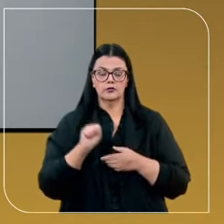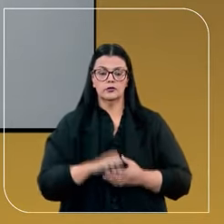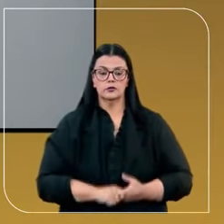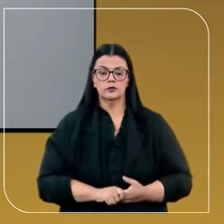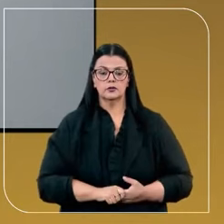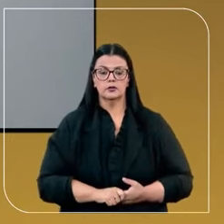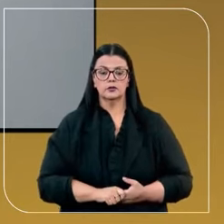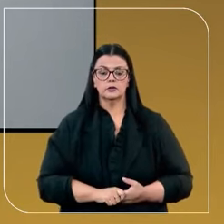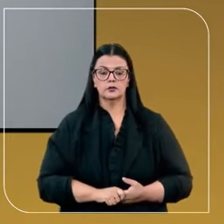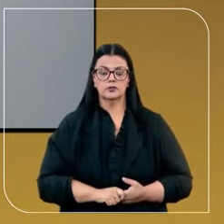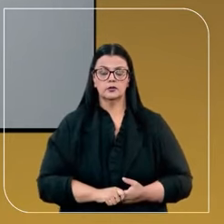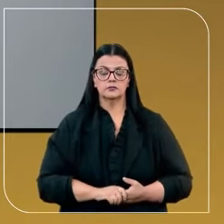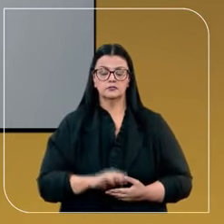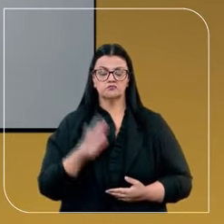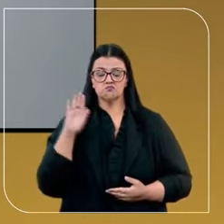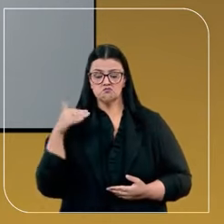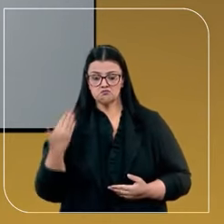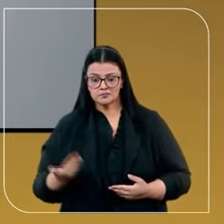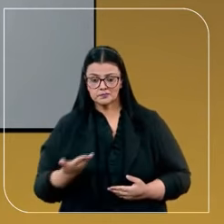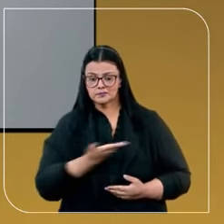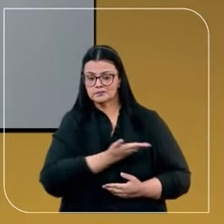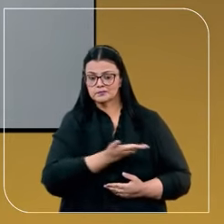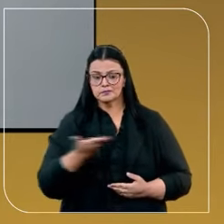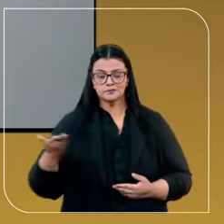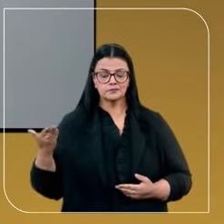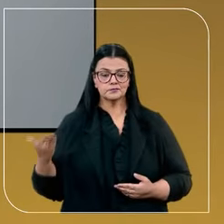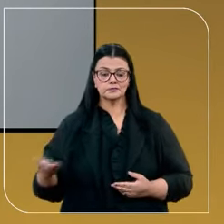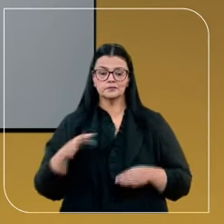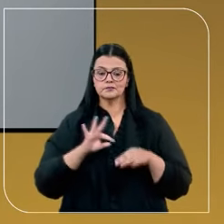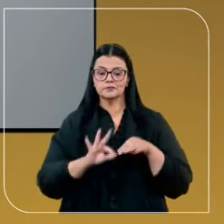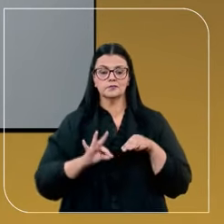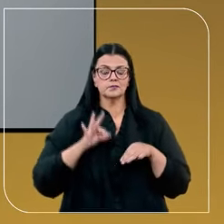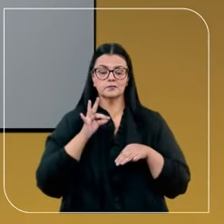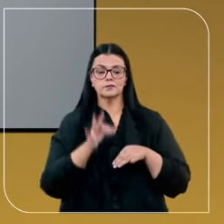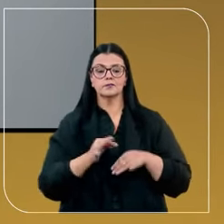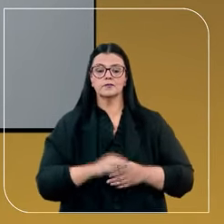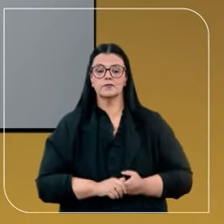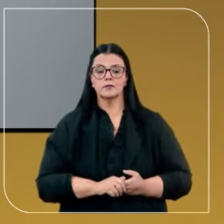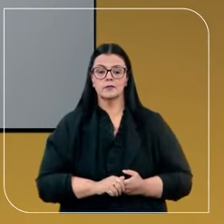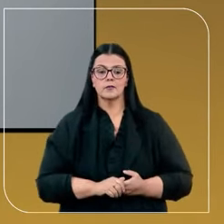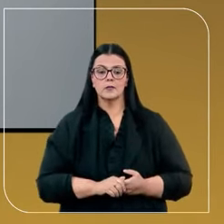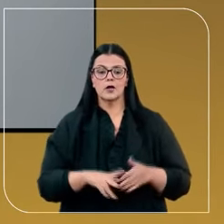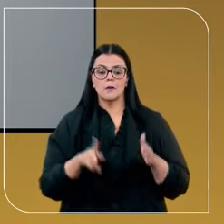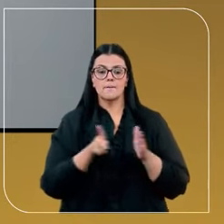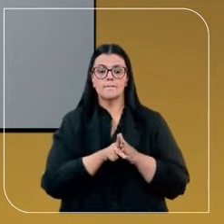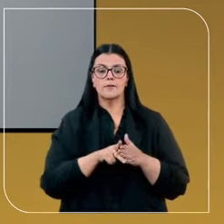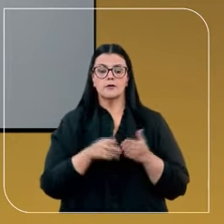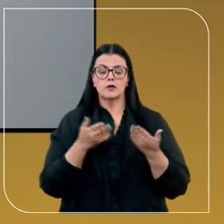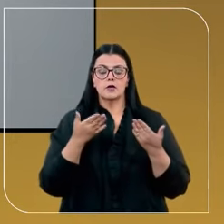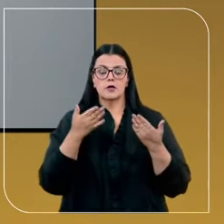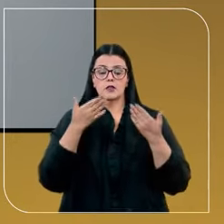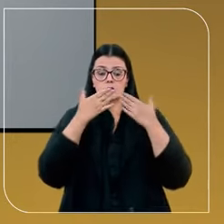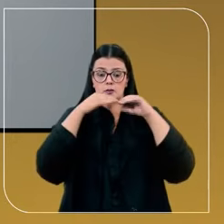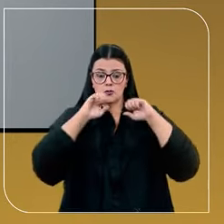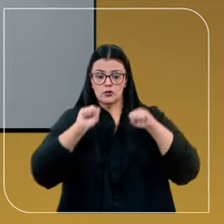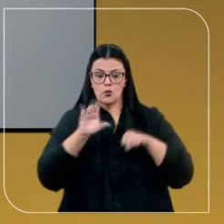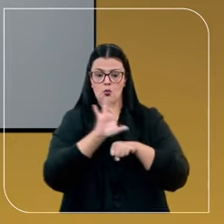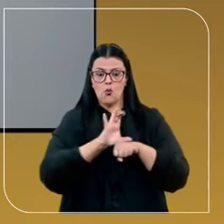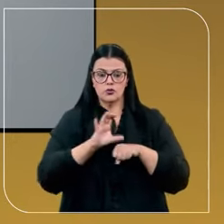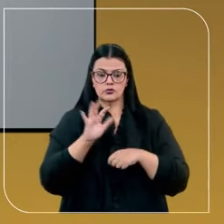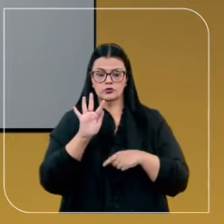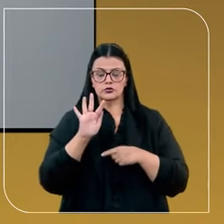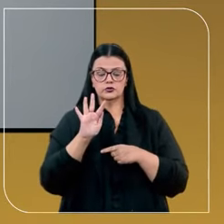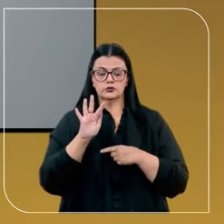Saúdo igualmente suas excelências, a ministra do Tribunal Constitucional Alemão, Inês